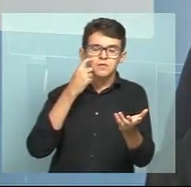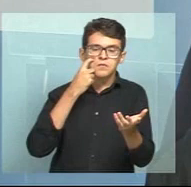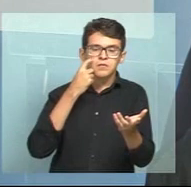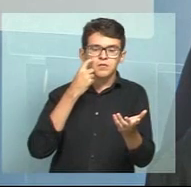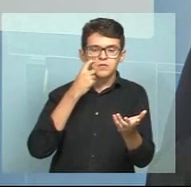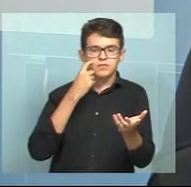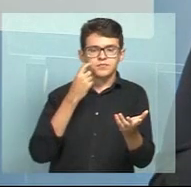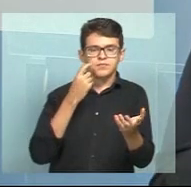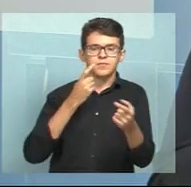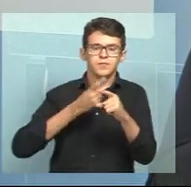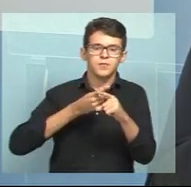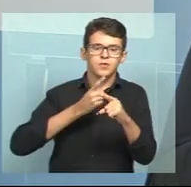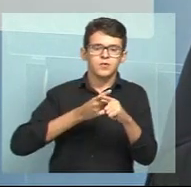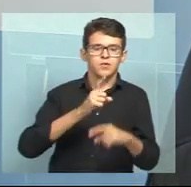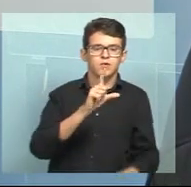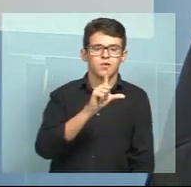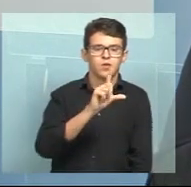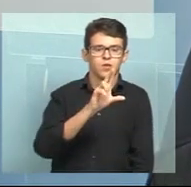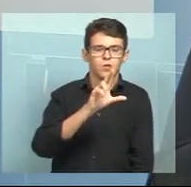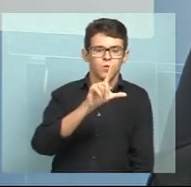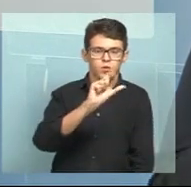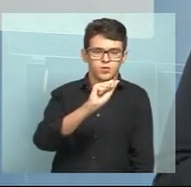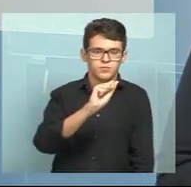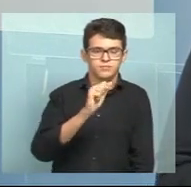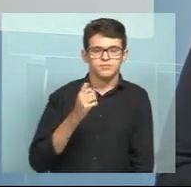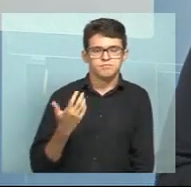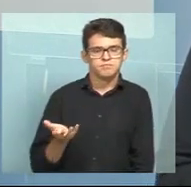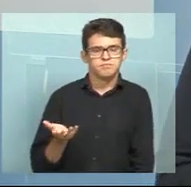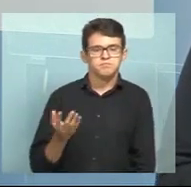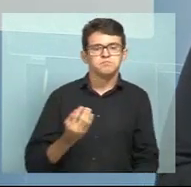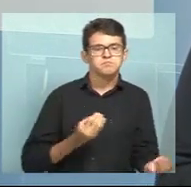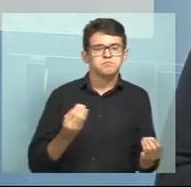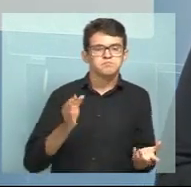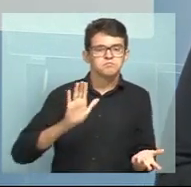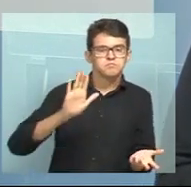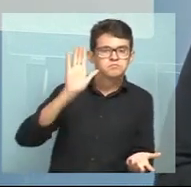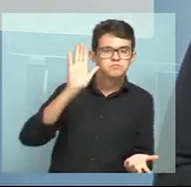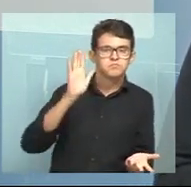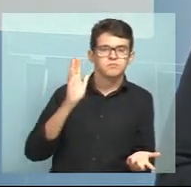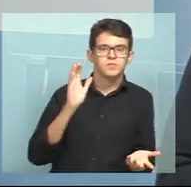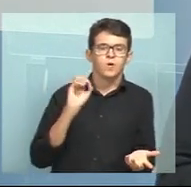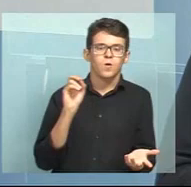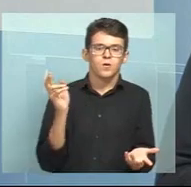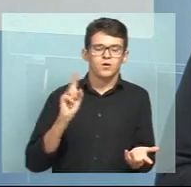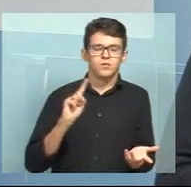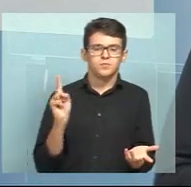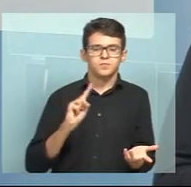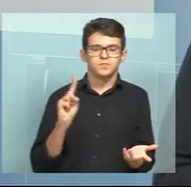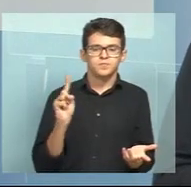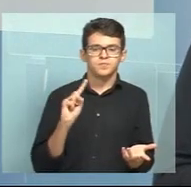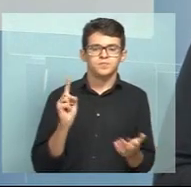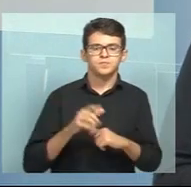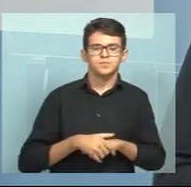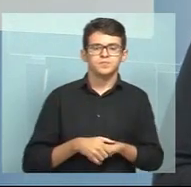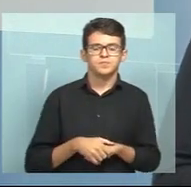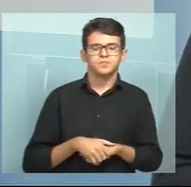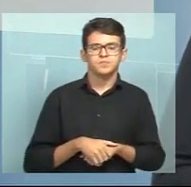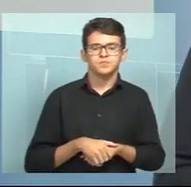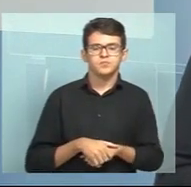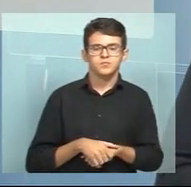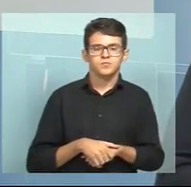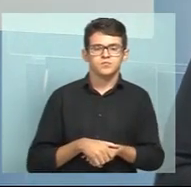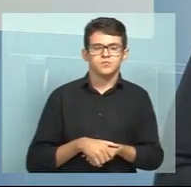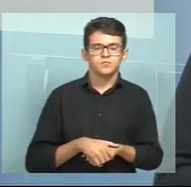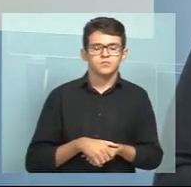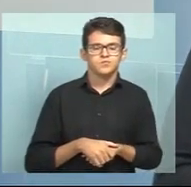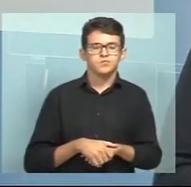não. E agora ele já reacende, né? Eles acham que lá na frente o Lula irá desistir, porque não terá condições, por causa do